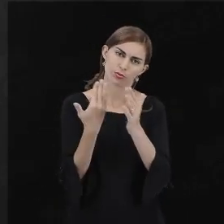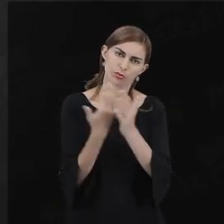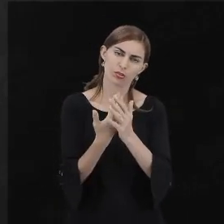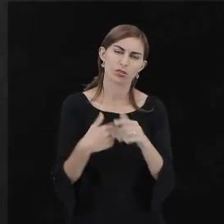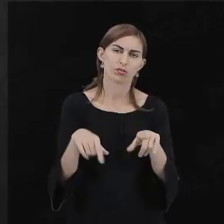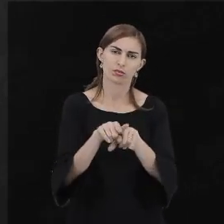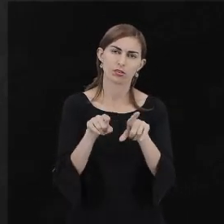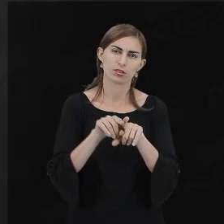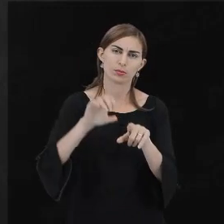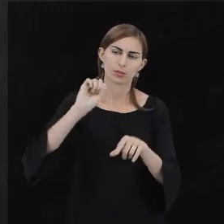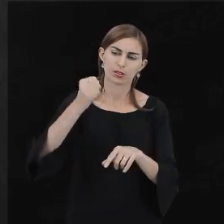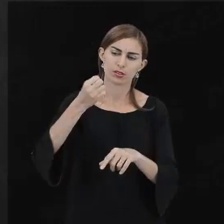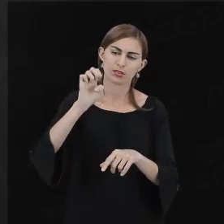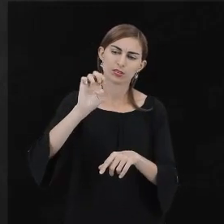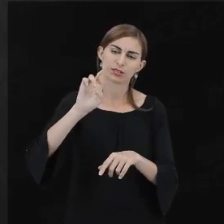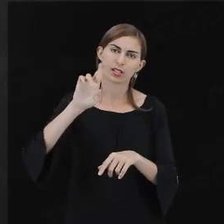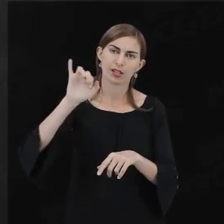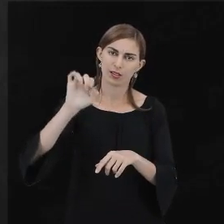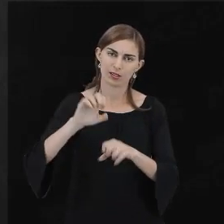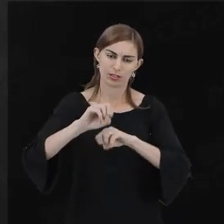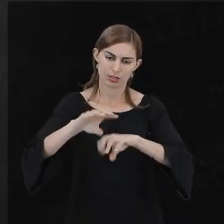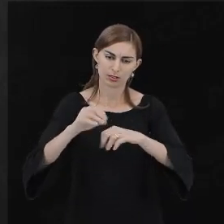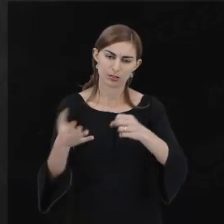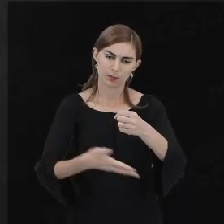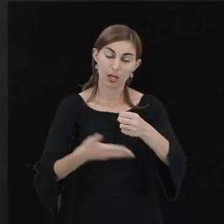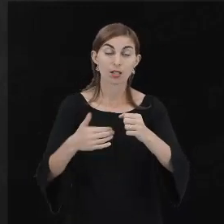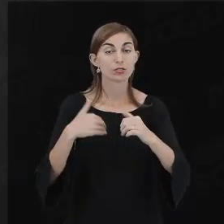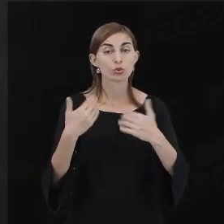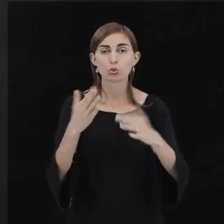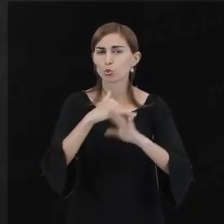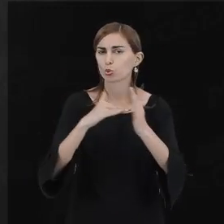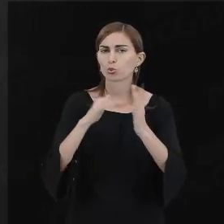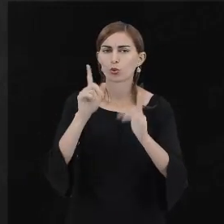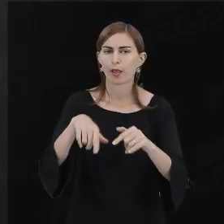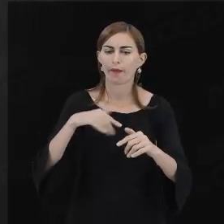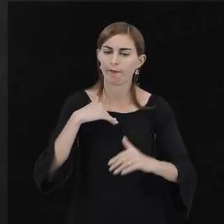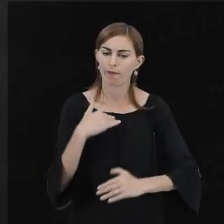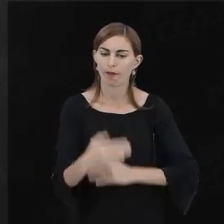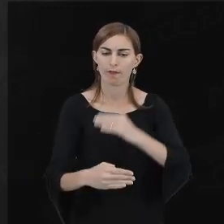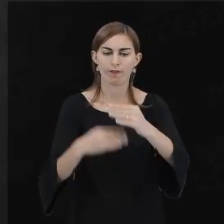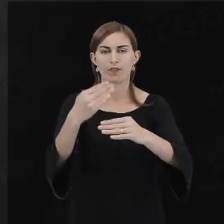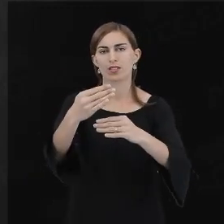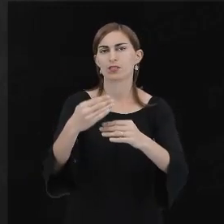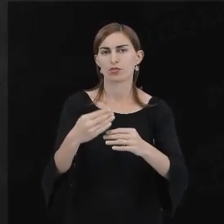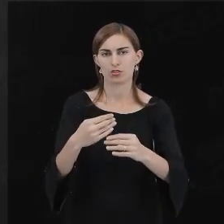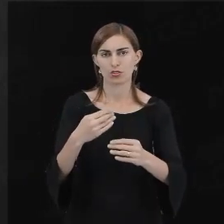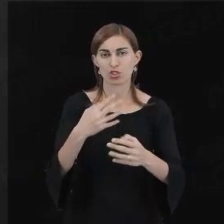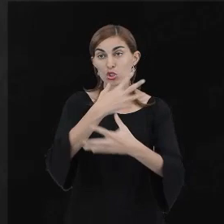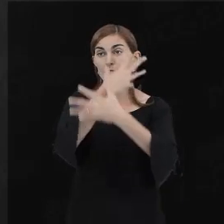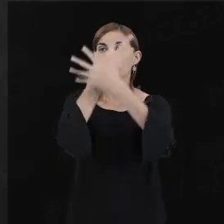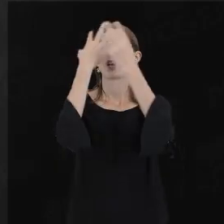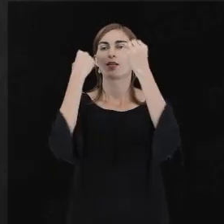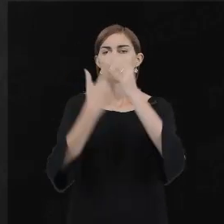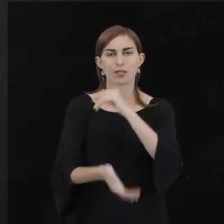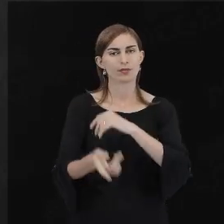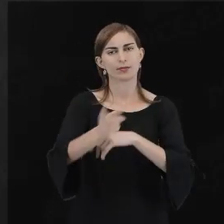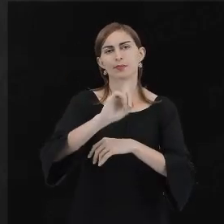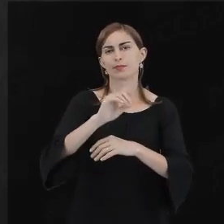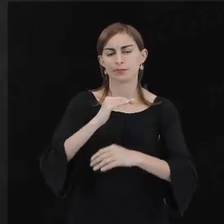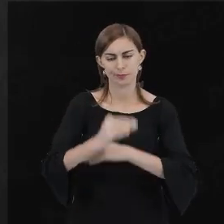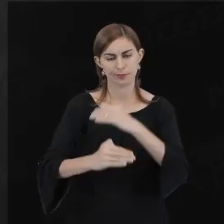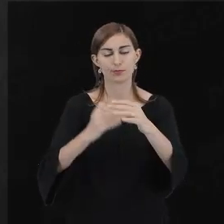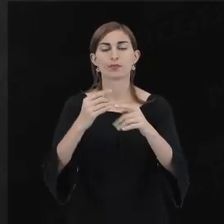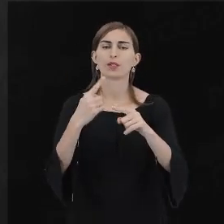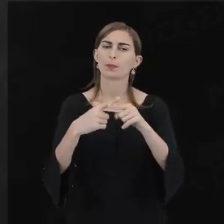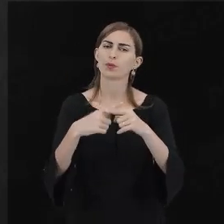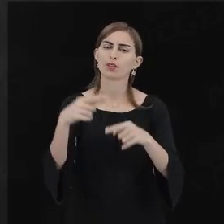séries de educação básica. Tudo isso são avanços que a gente não pode perder de vista, né, que se somam à compreensão de por que